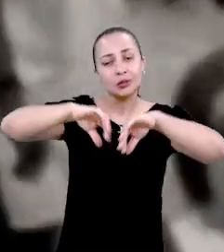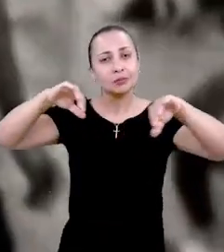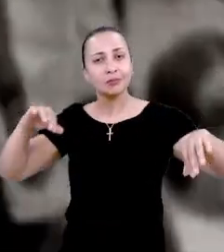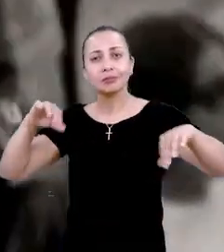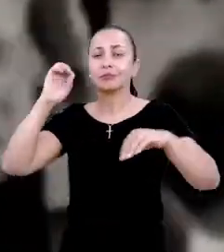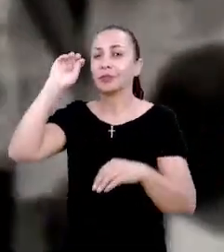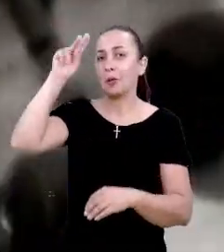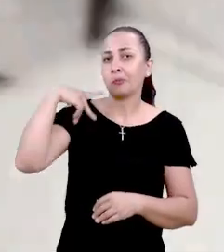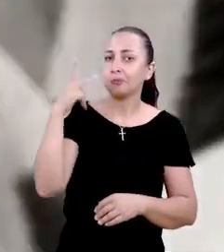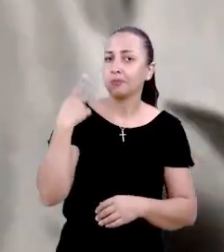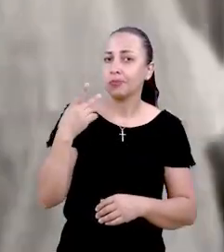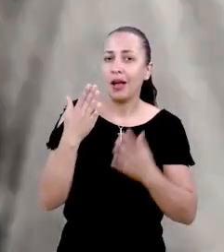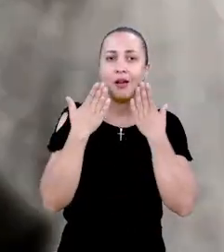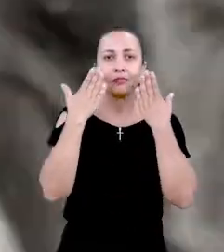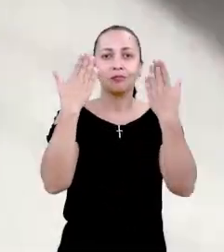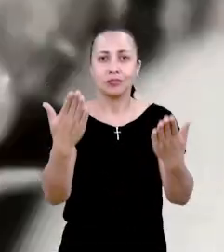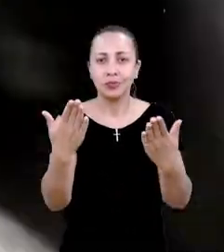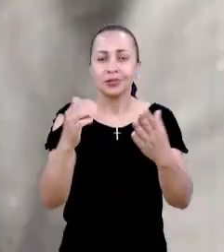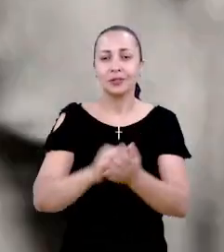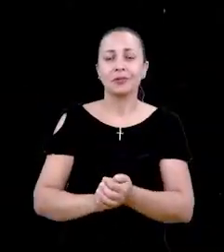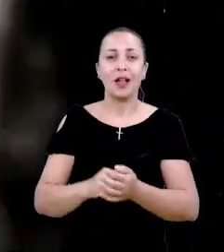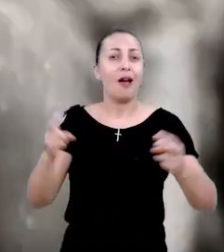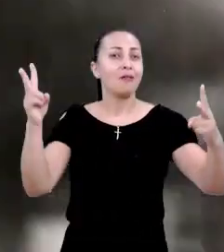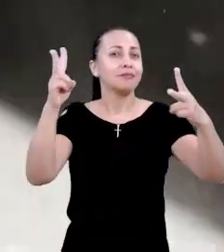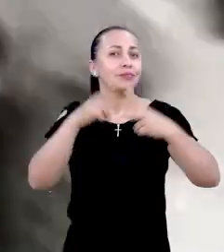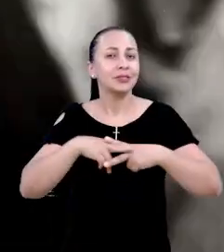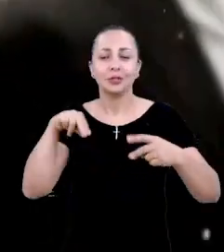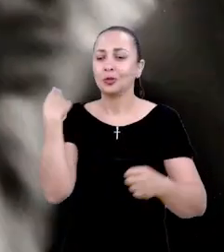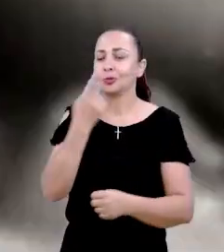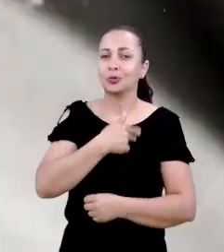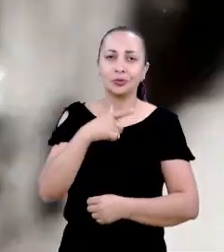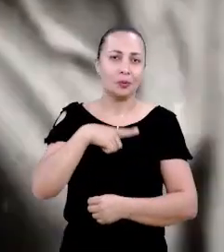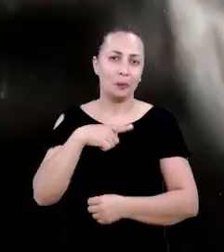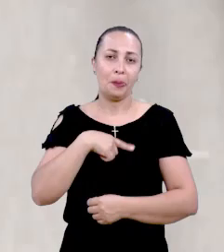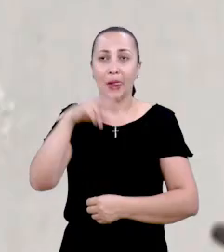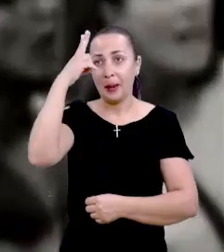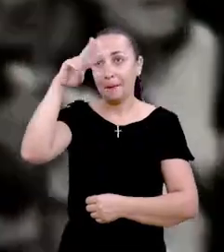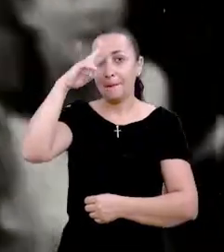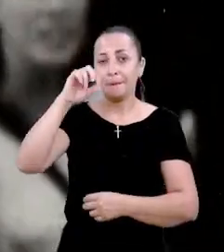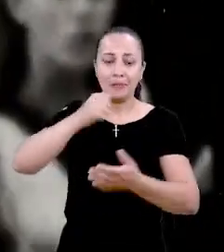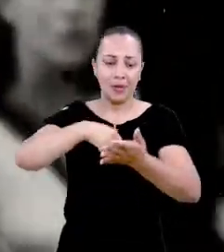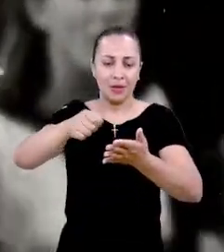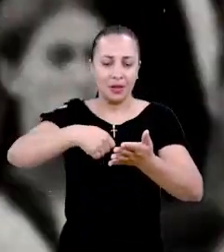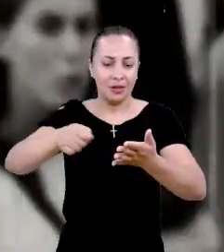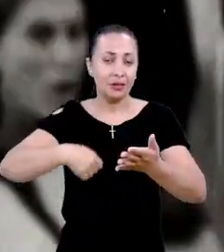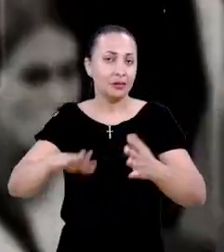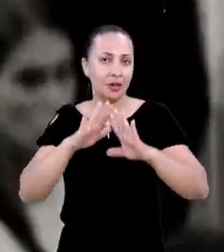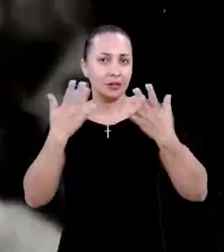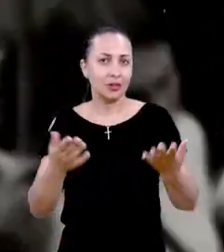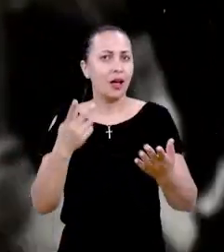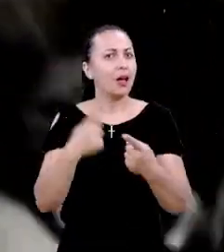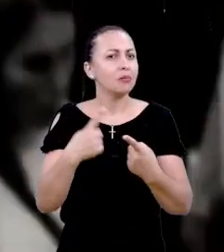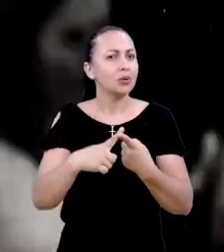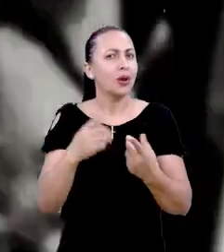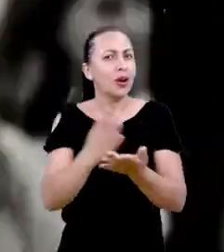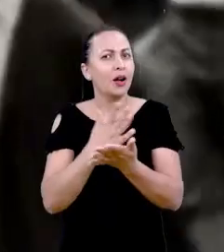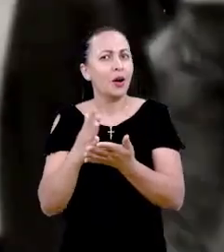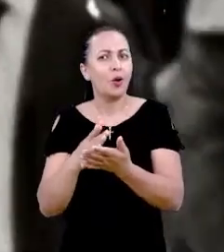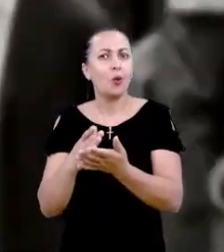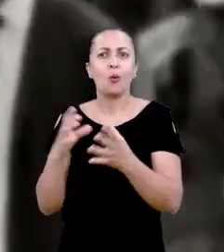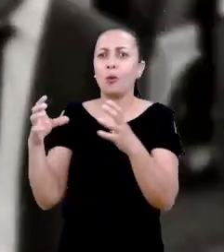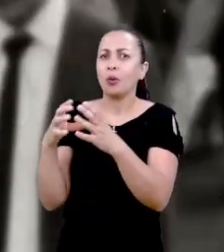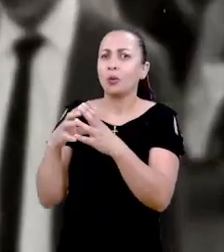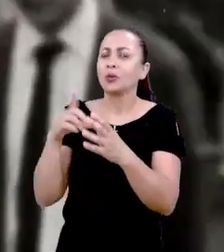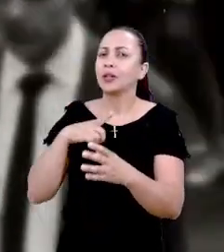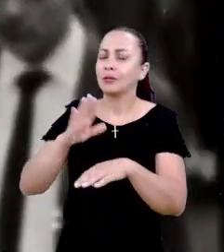forma, é porque algum setor da sociedade teve mais força para que essa história fosse escrita dessa forma. Então,